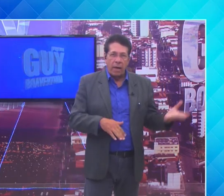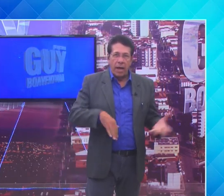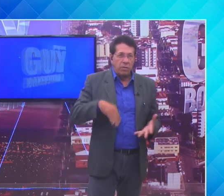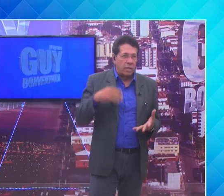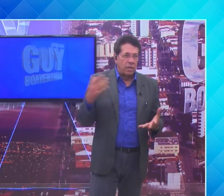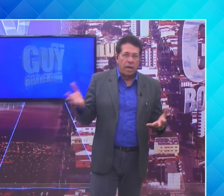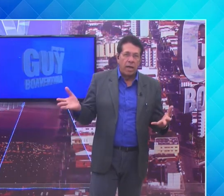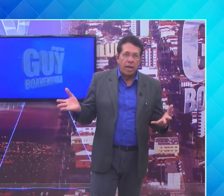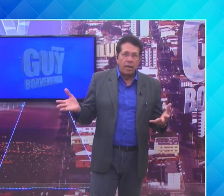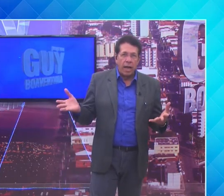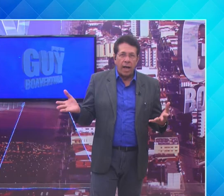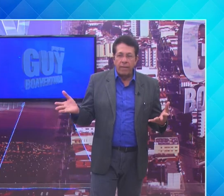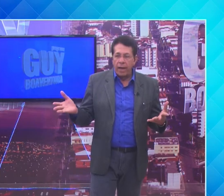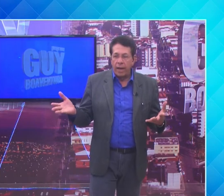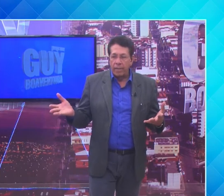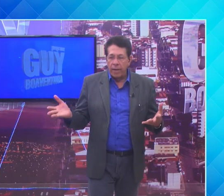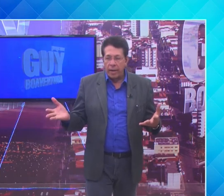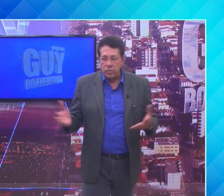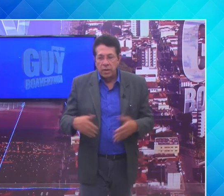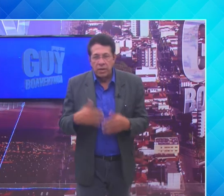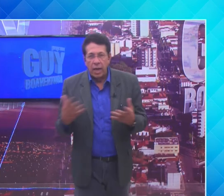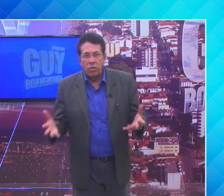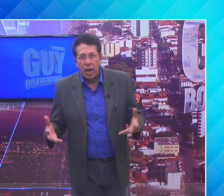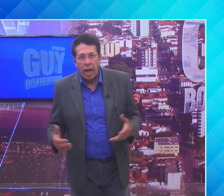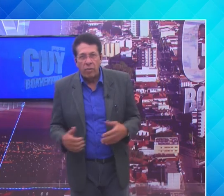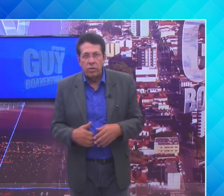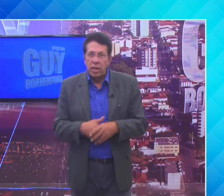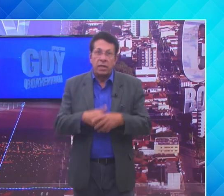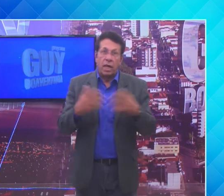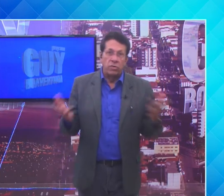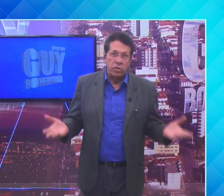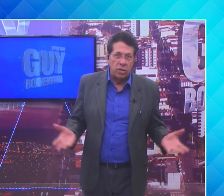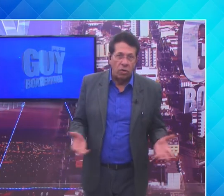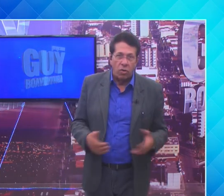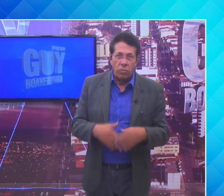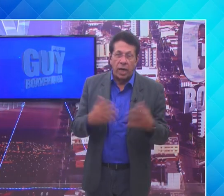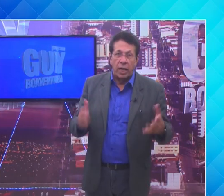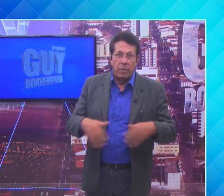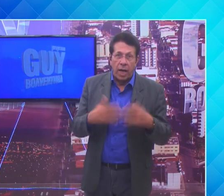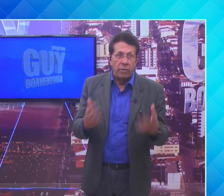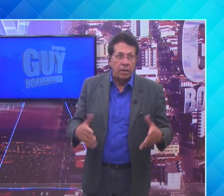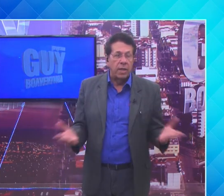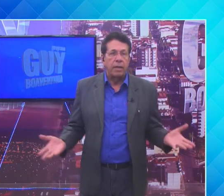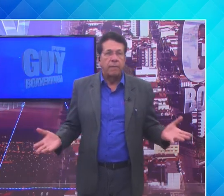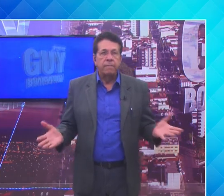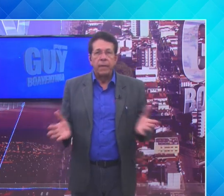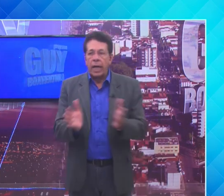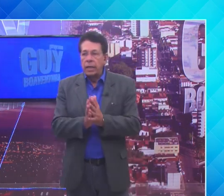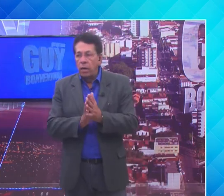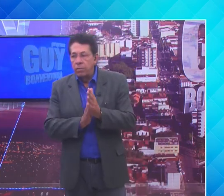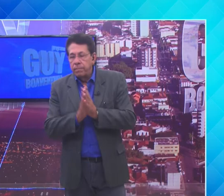do Trabalho, seja na Justiça Eleitoral, ou seja na Justiça Comum, na Criminal e etc.